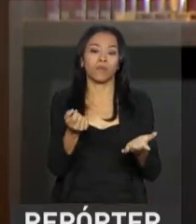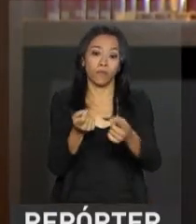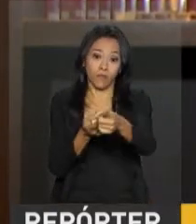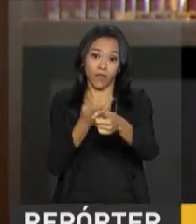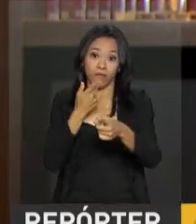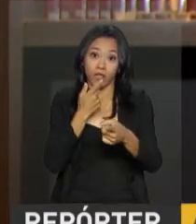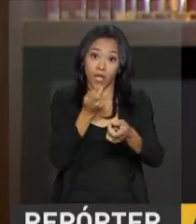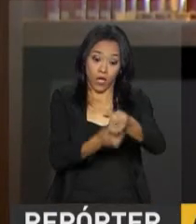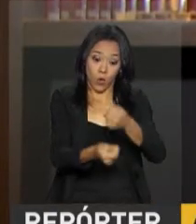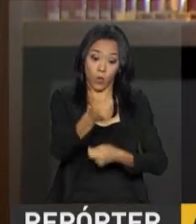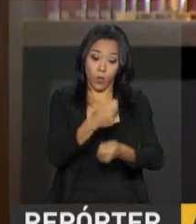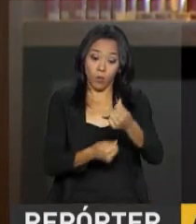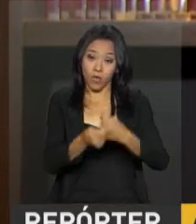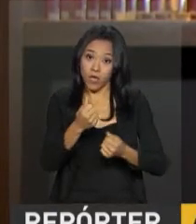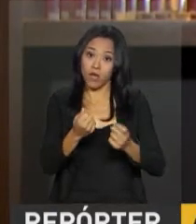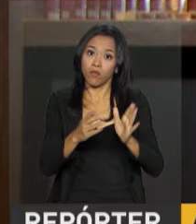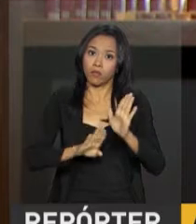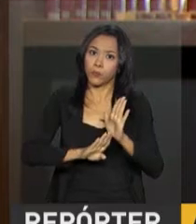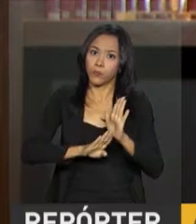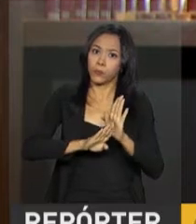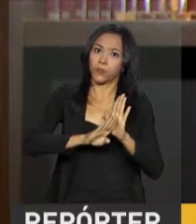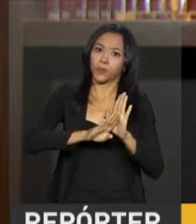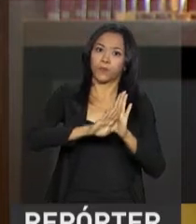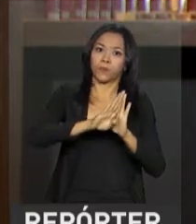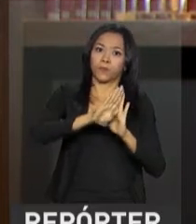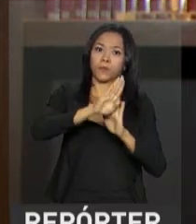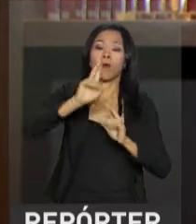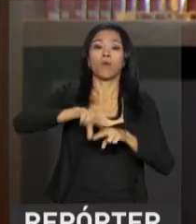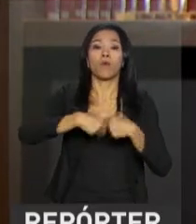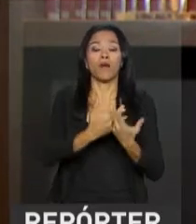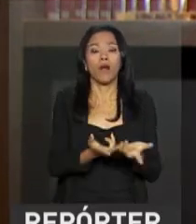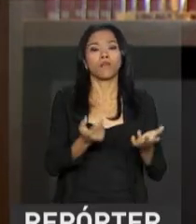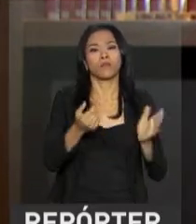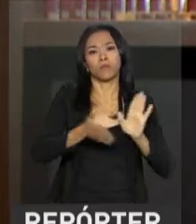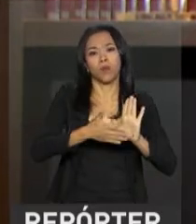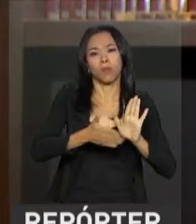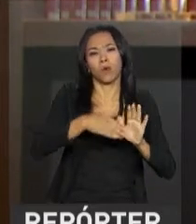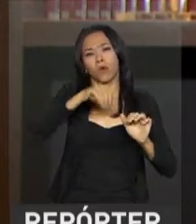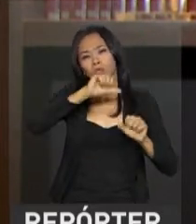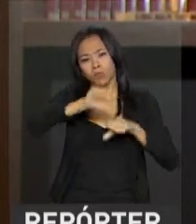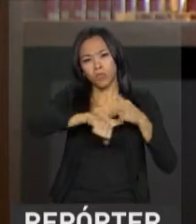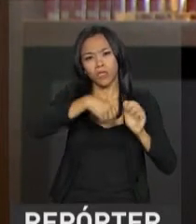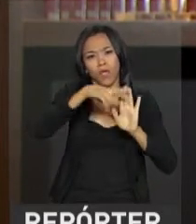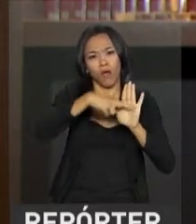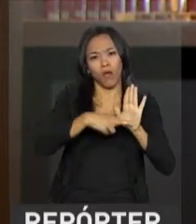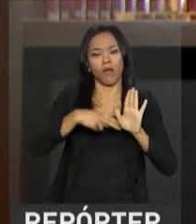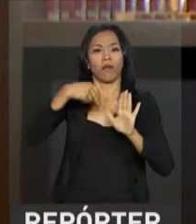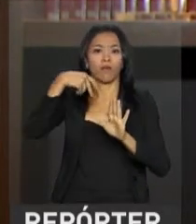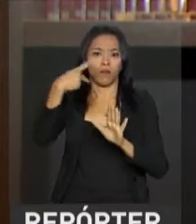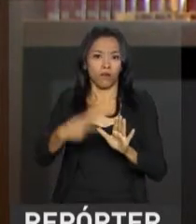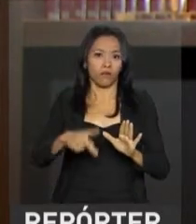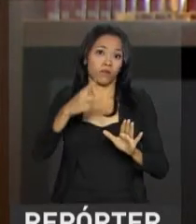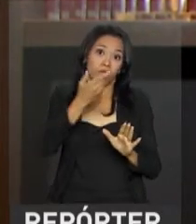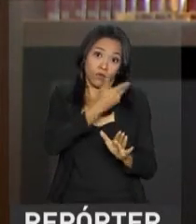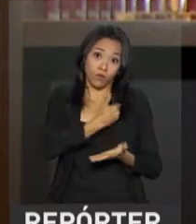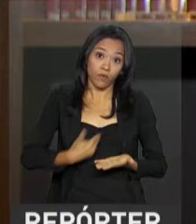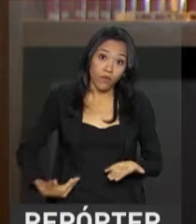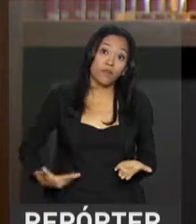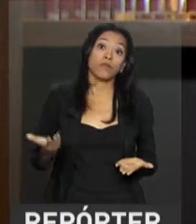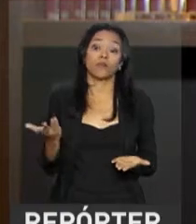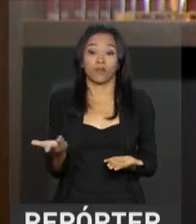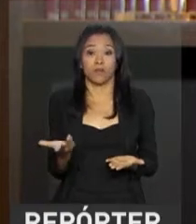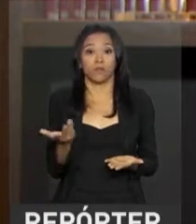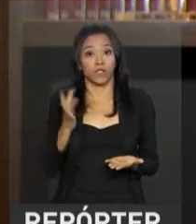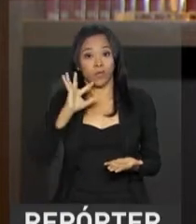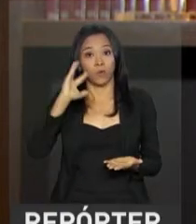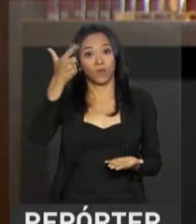dar esses sinais de crescimento em razão das reformas que foram feitas, das que se avizinham, de algumas atitudes do governo,